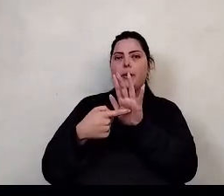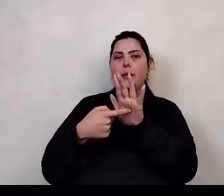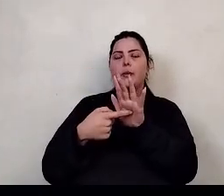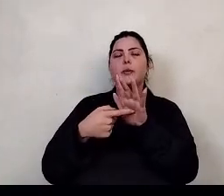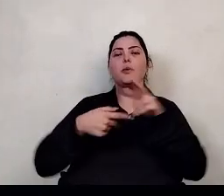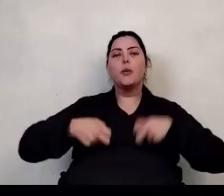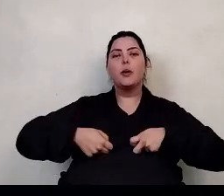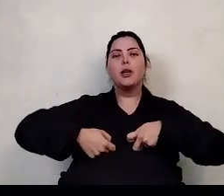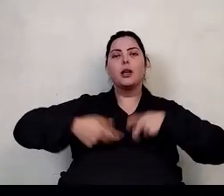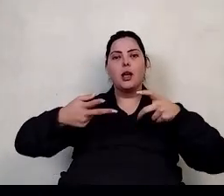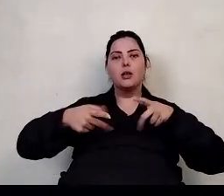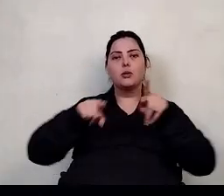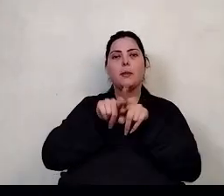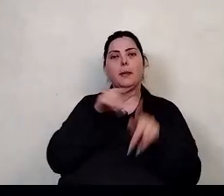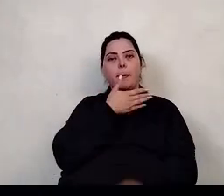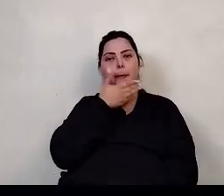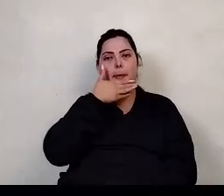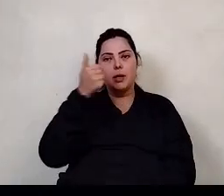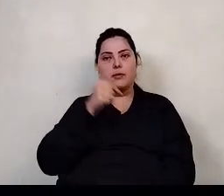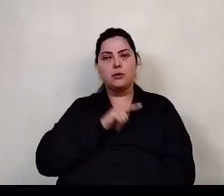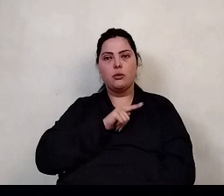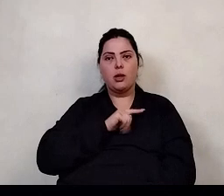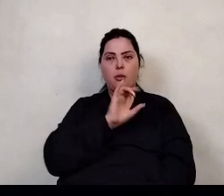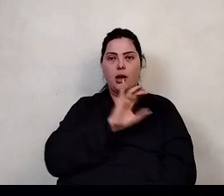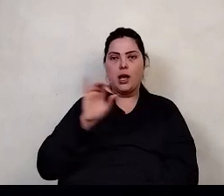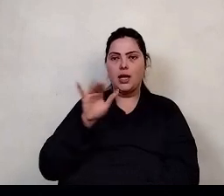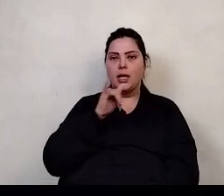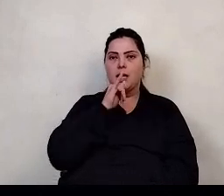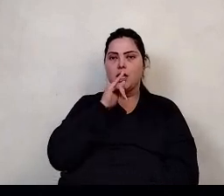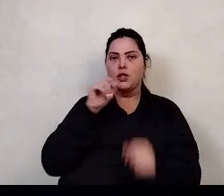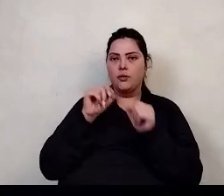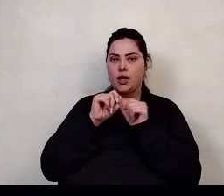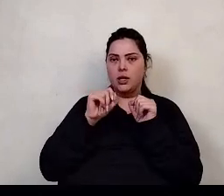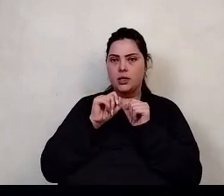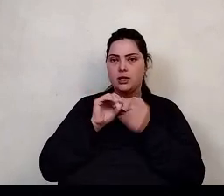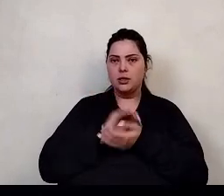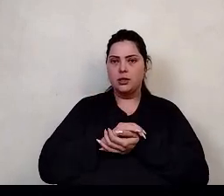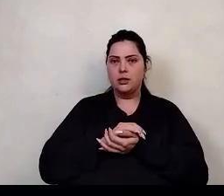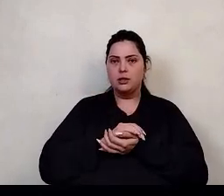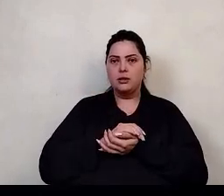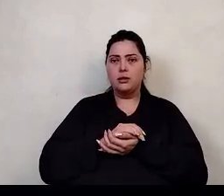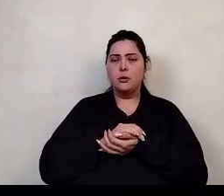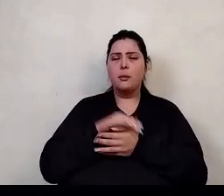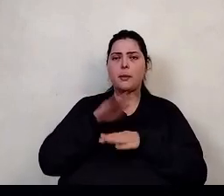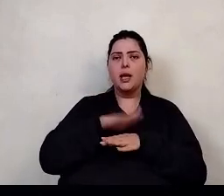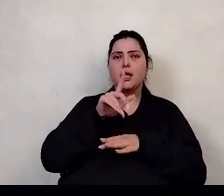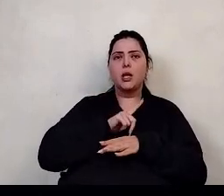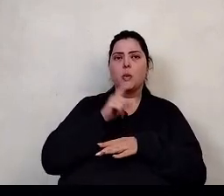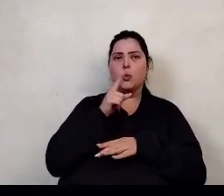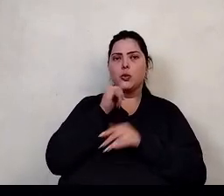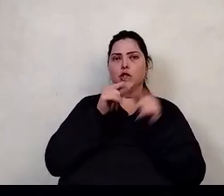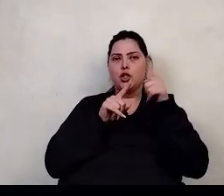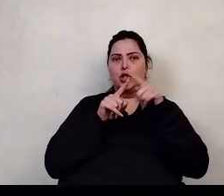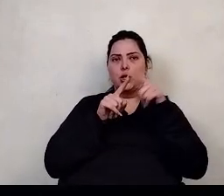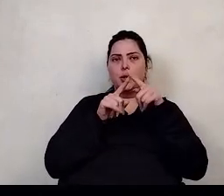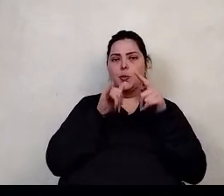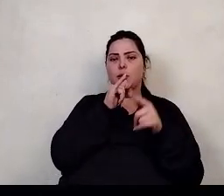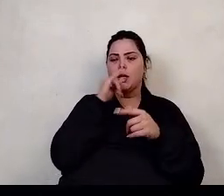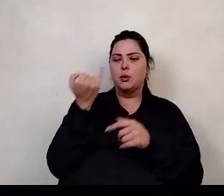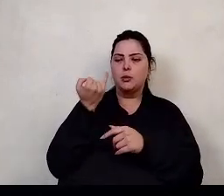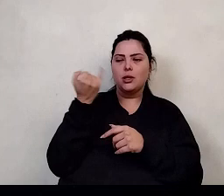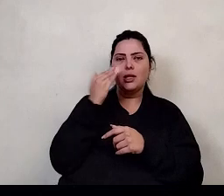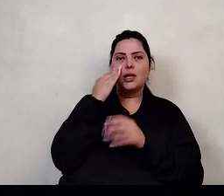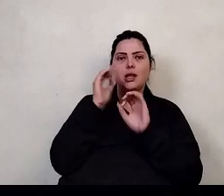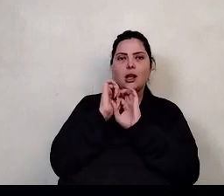qual é o benefício que eu tenho com cada teste desse. Então, na verdade, mais do que ter um tipo de teste importante, é eu entender qual o equilíbrio